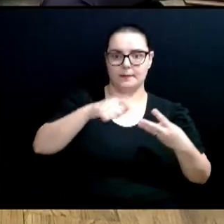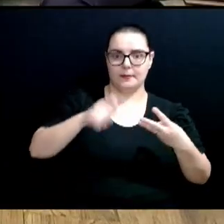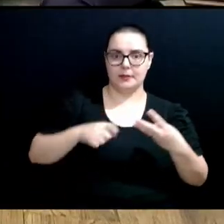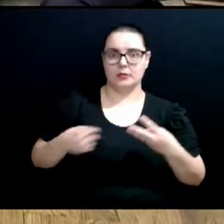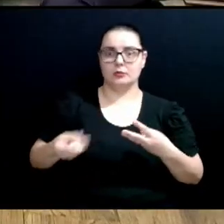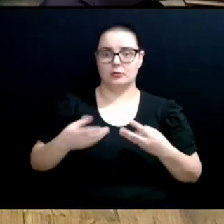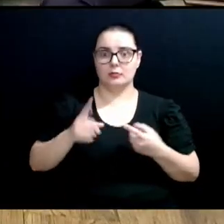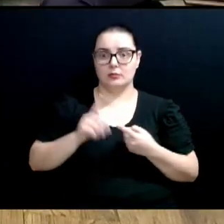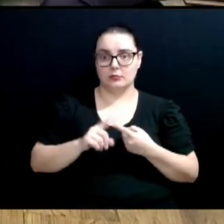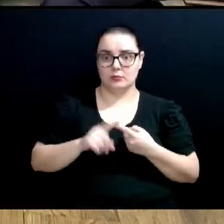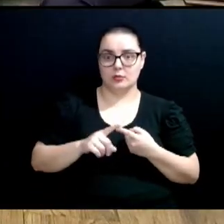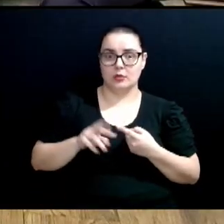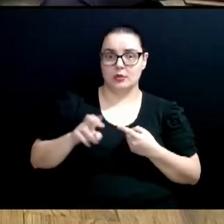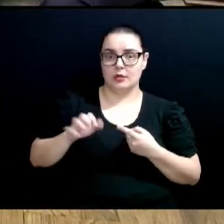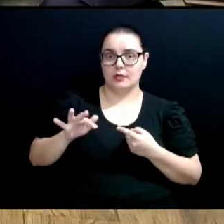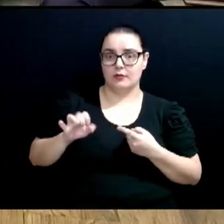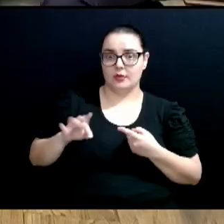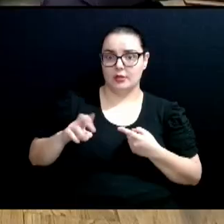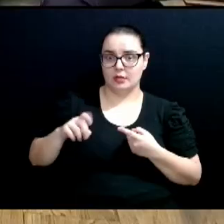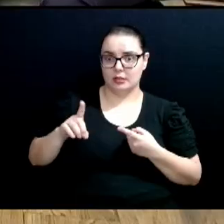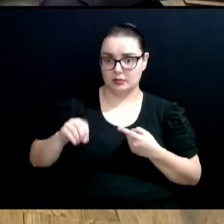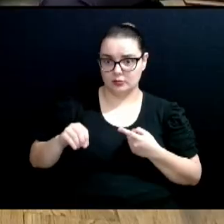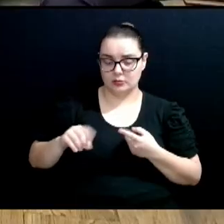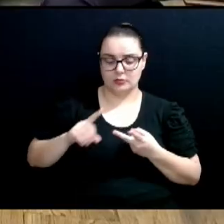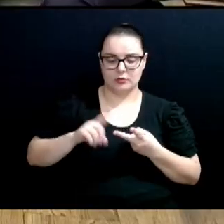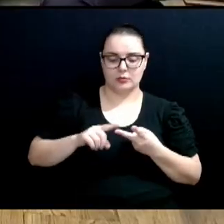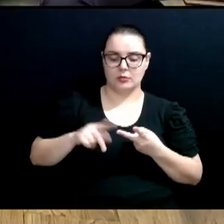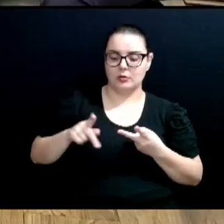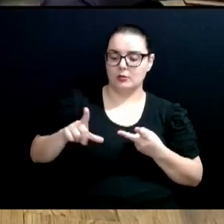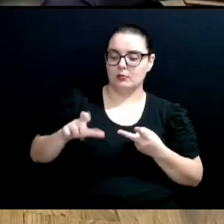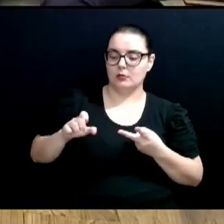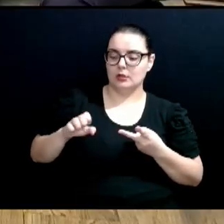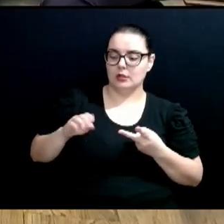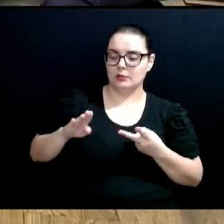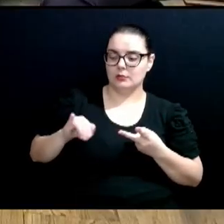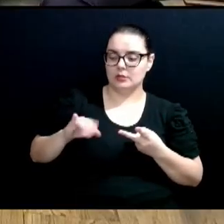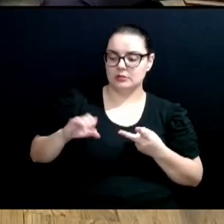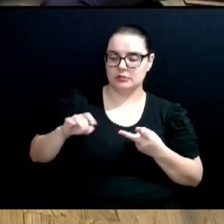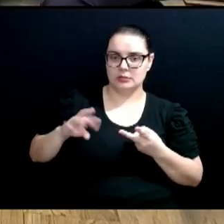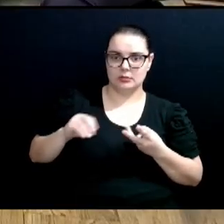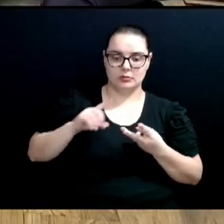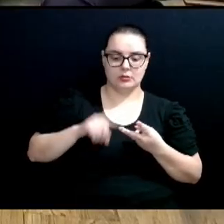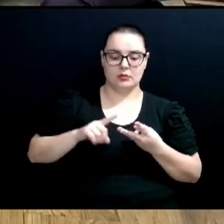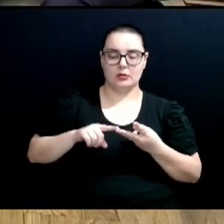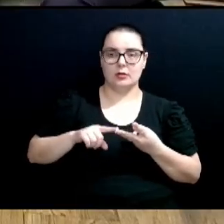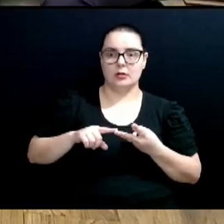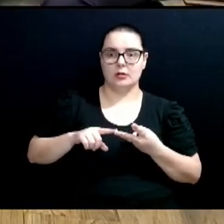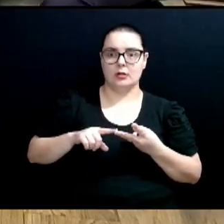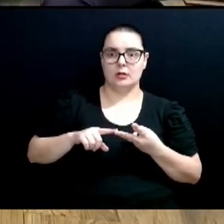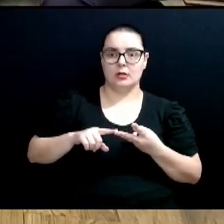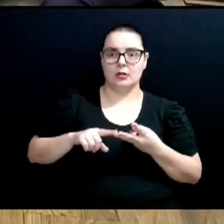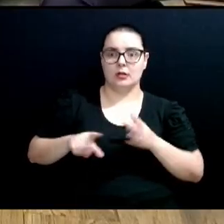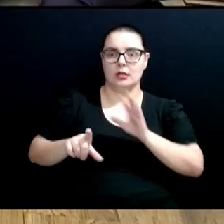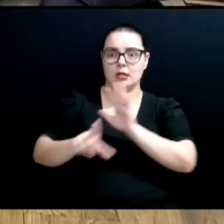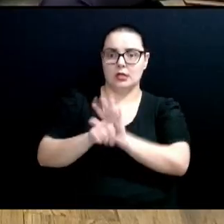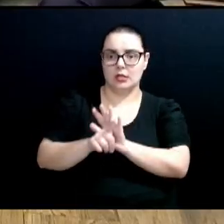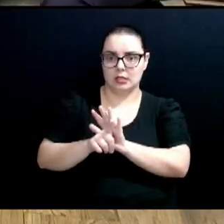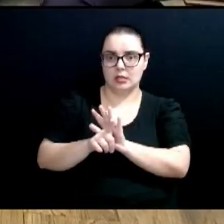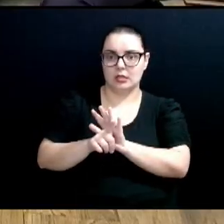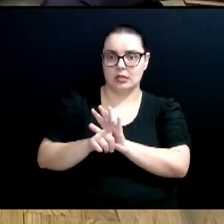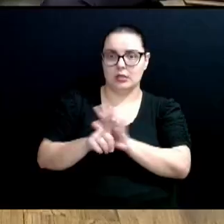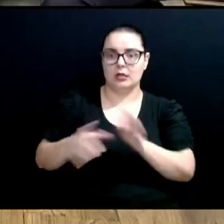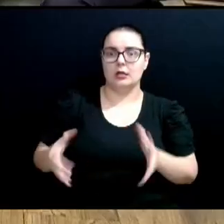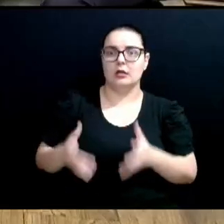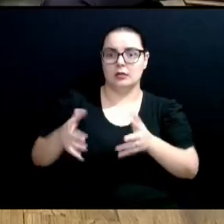referendo, a segunda é o plebiscito e a terceira é a legislação de iniciativa popular,